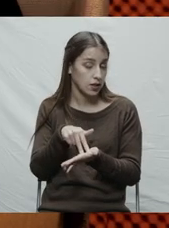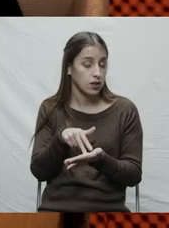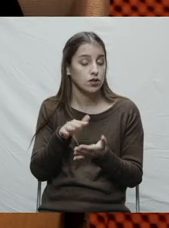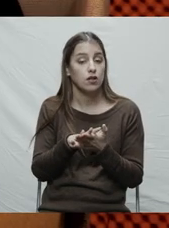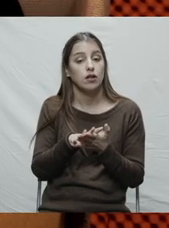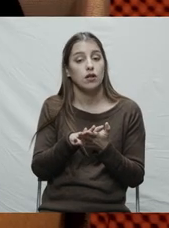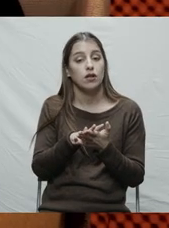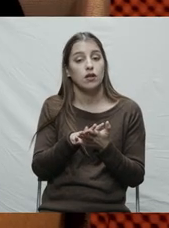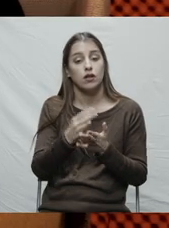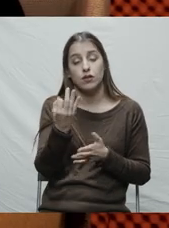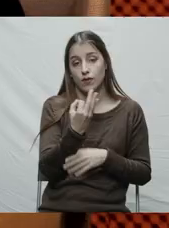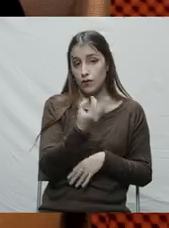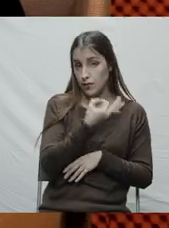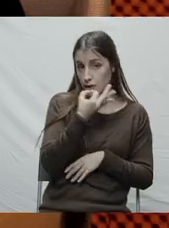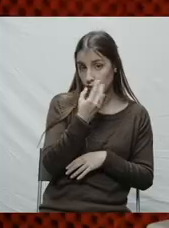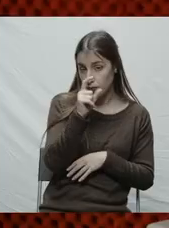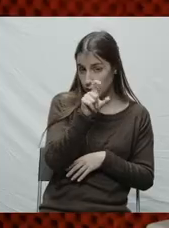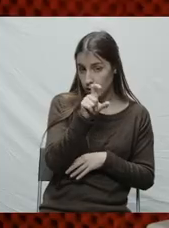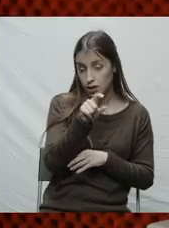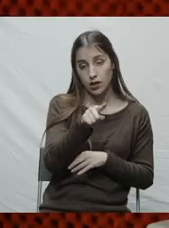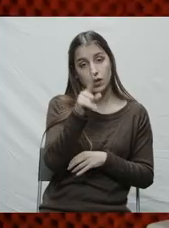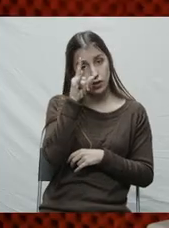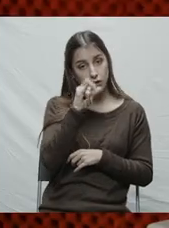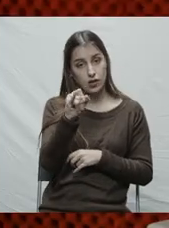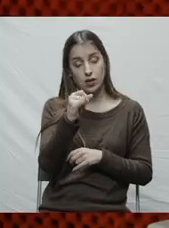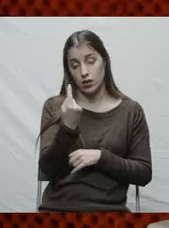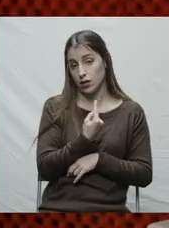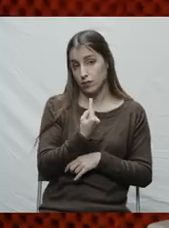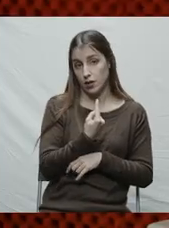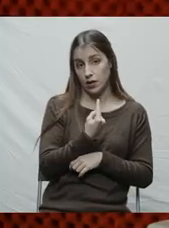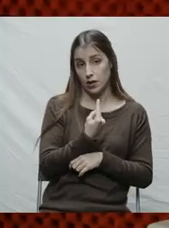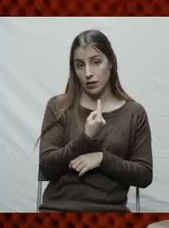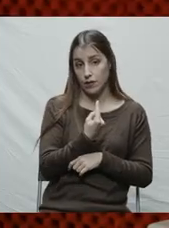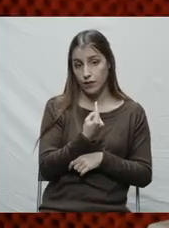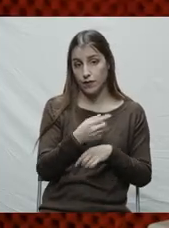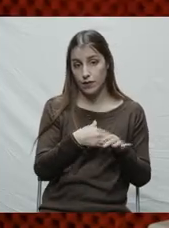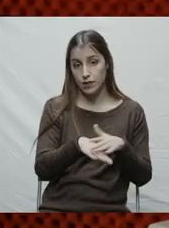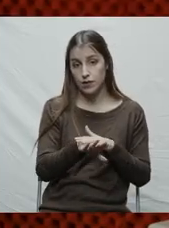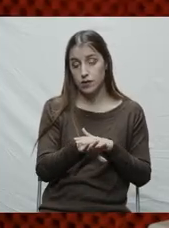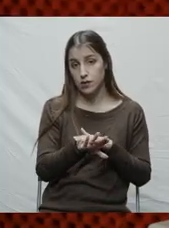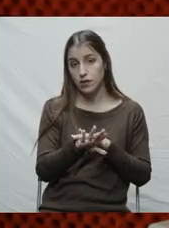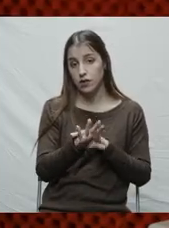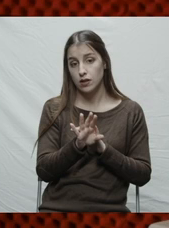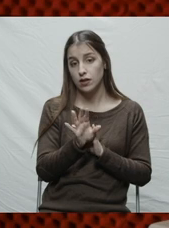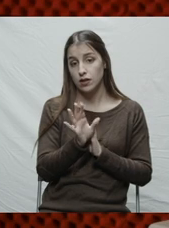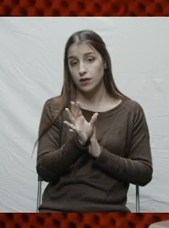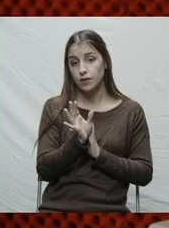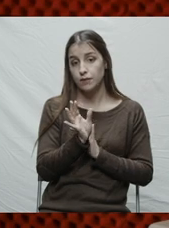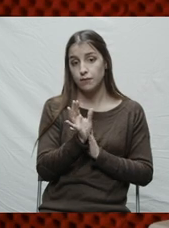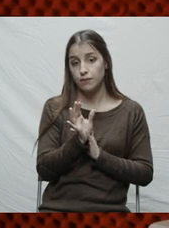presentes. E estando falando um bocado destas ideias que precisam ser mastigadas e trazidas para outros